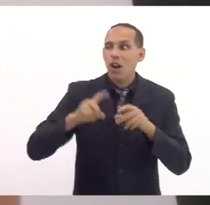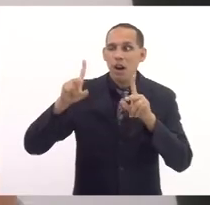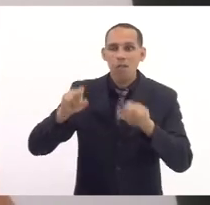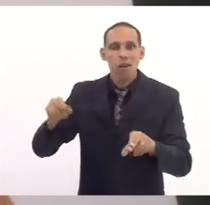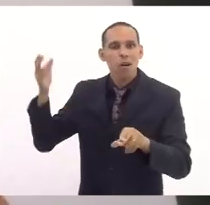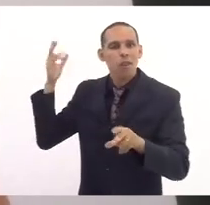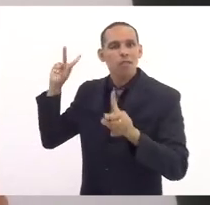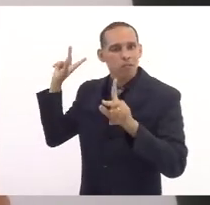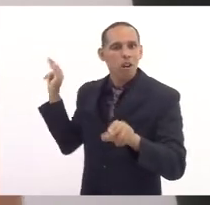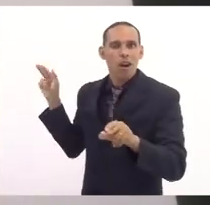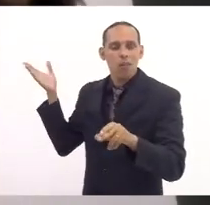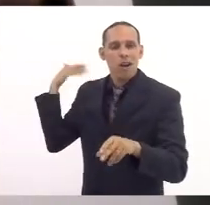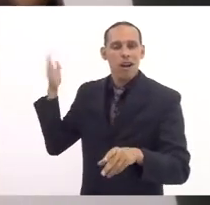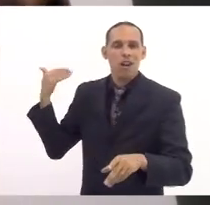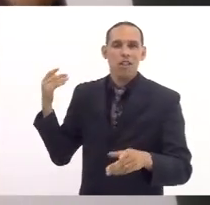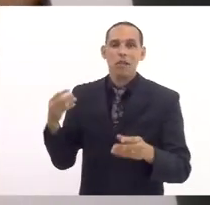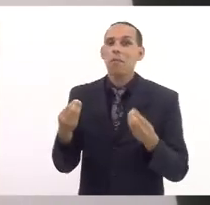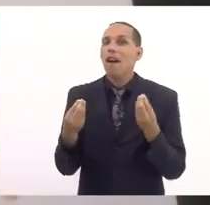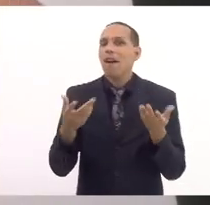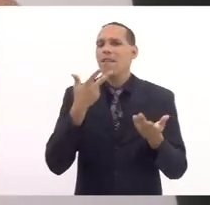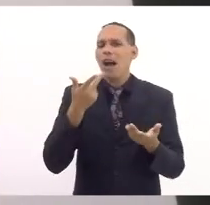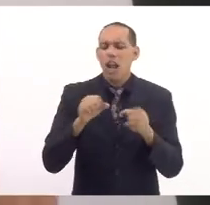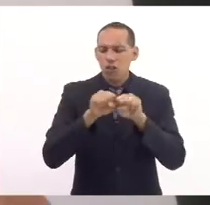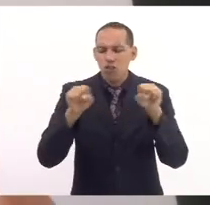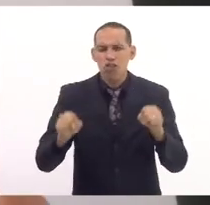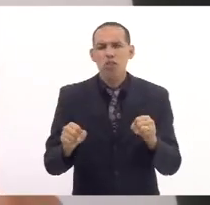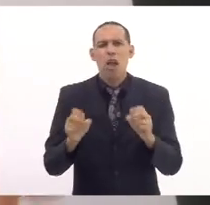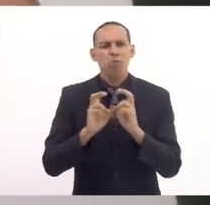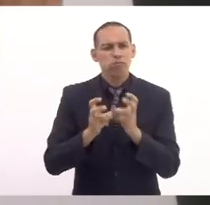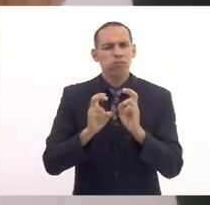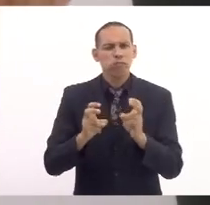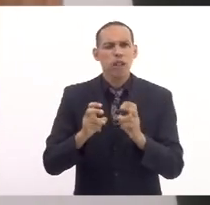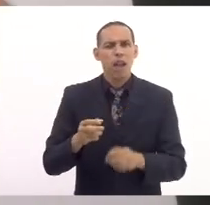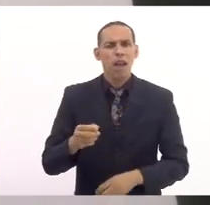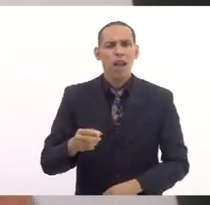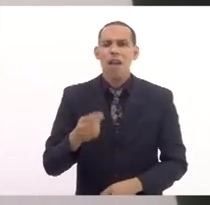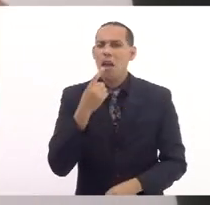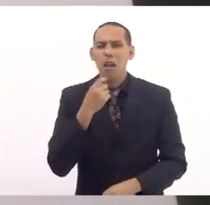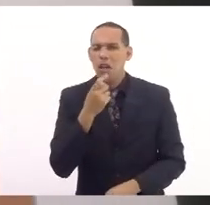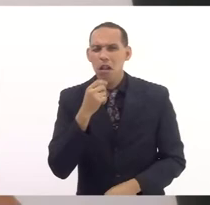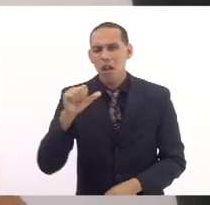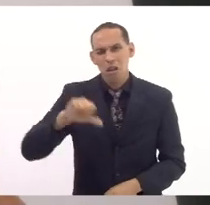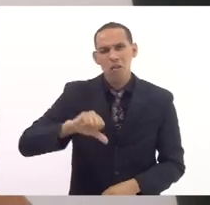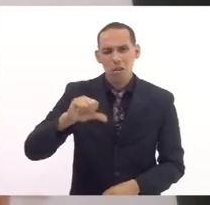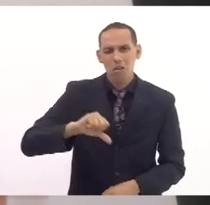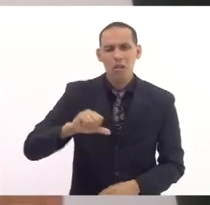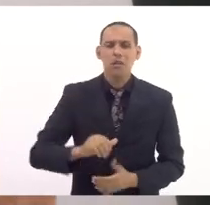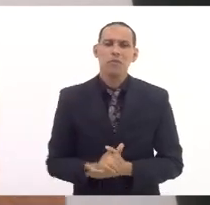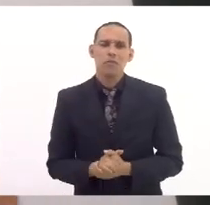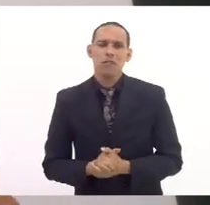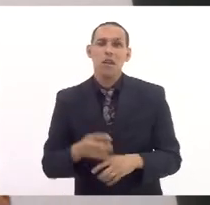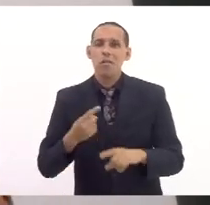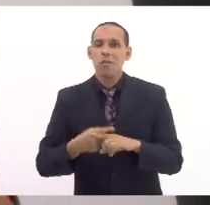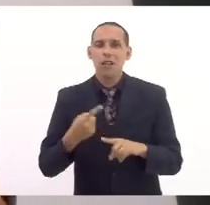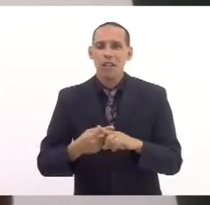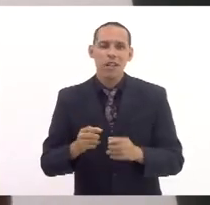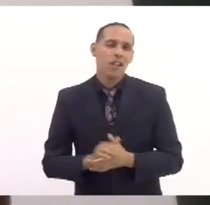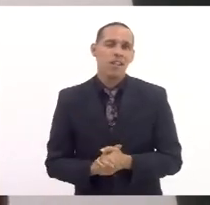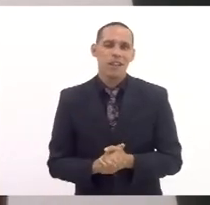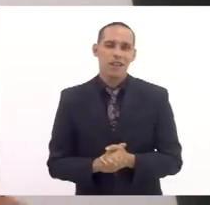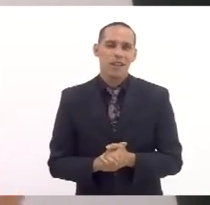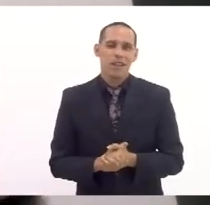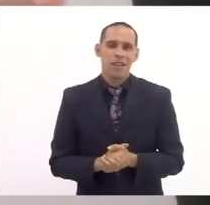não dizer que o sistema ferroviário está no vermelho, porque ele só está no vermelho porque ele é ineficiente, ele é precário e não atende a demanda do